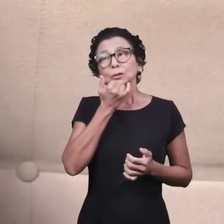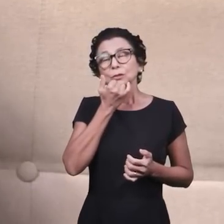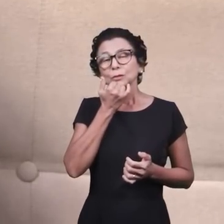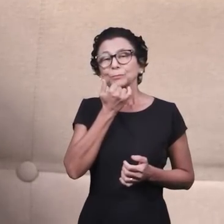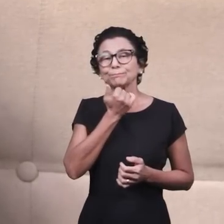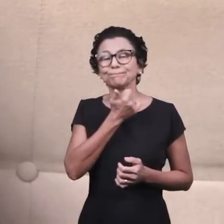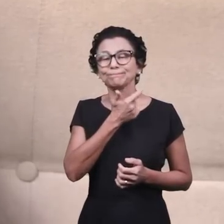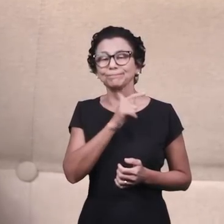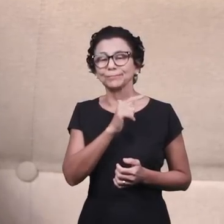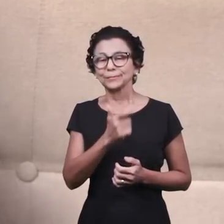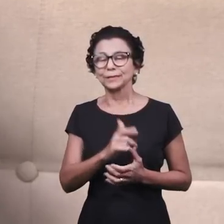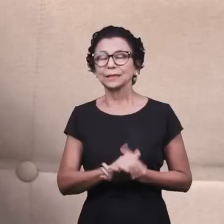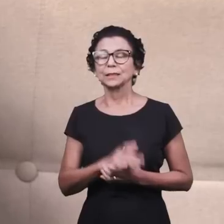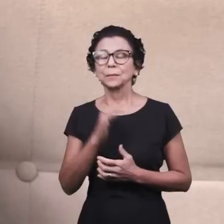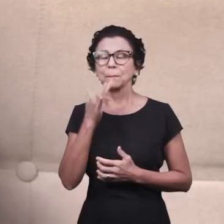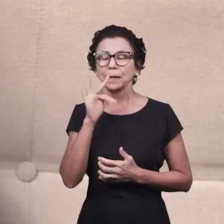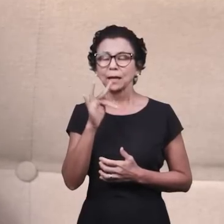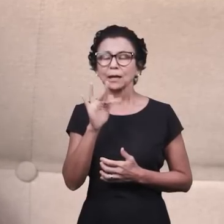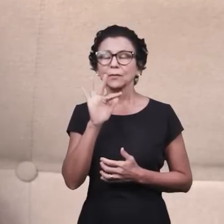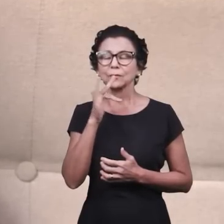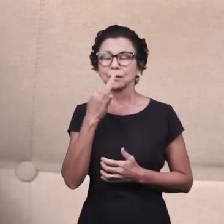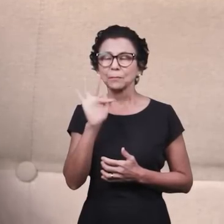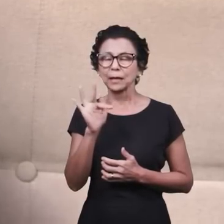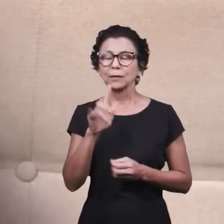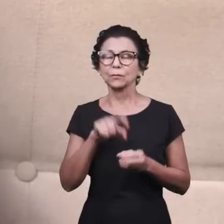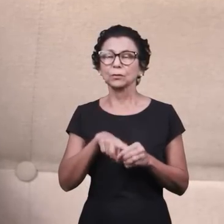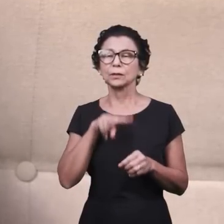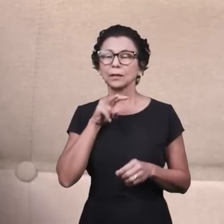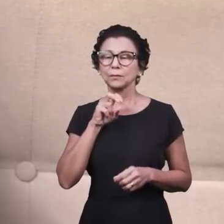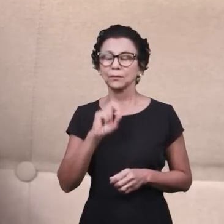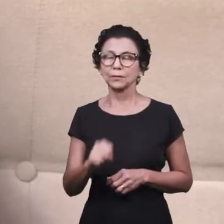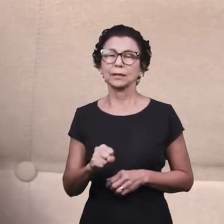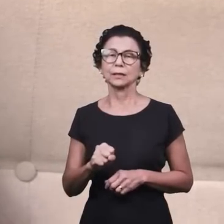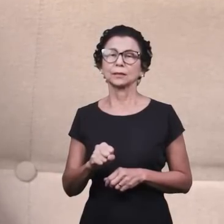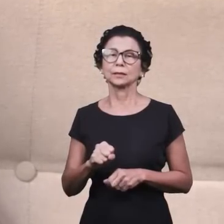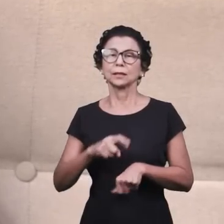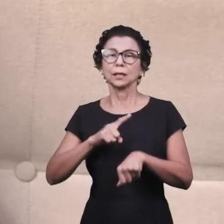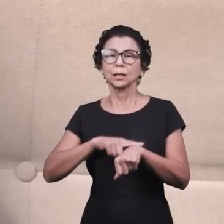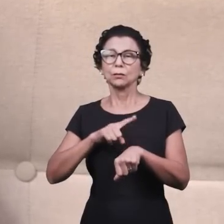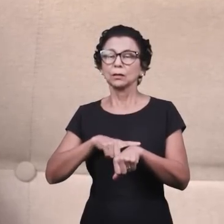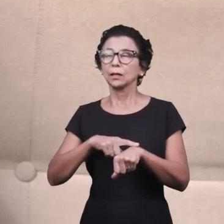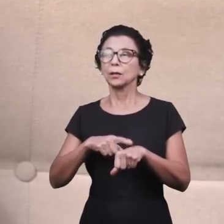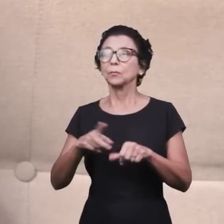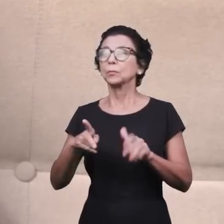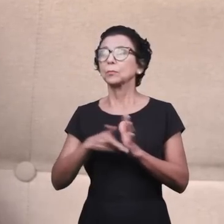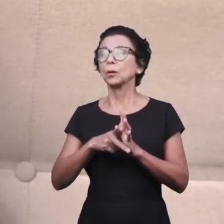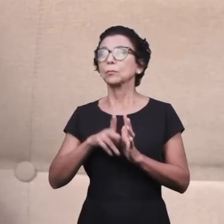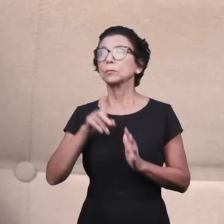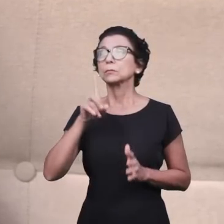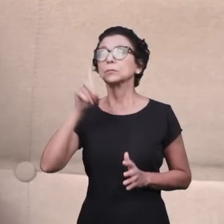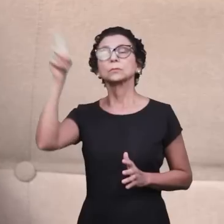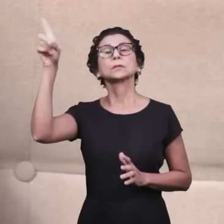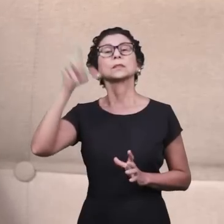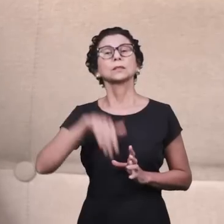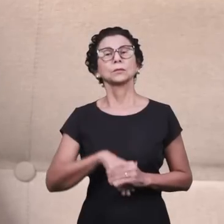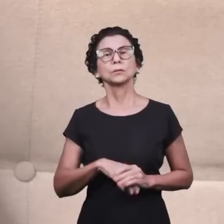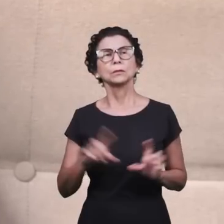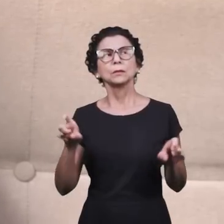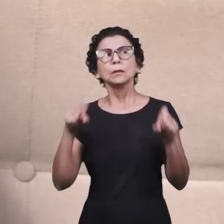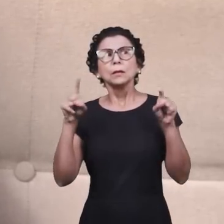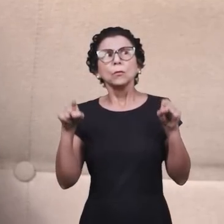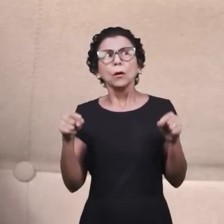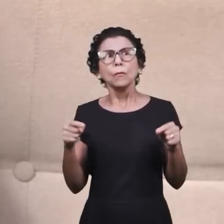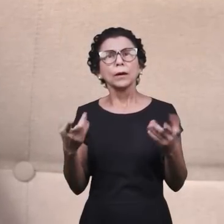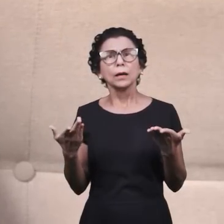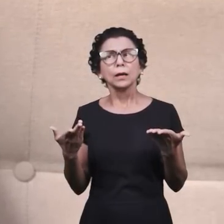insiste: cedo venho, e vem no tempo dele. Esse tempo dele é qual? Nós